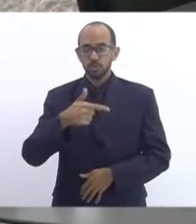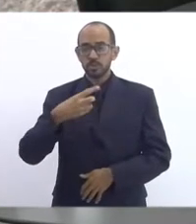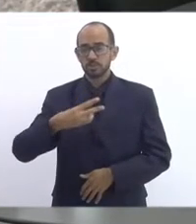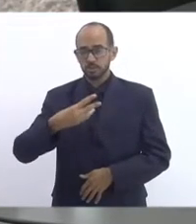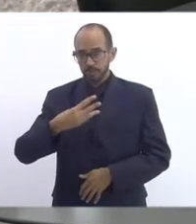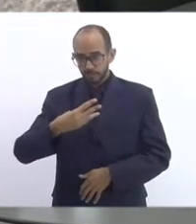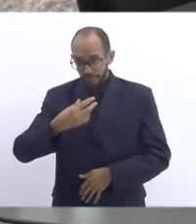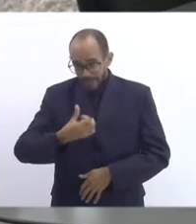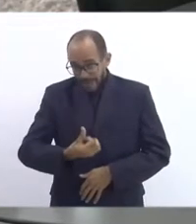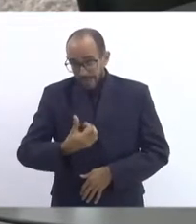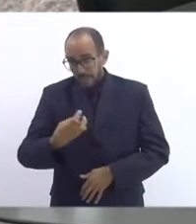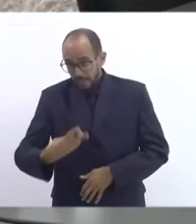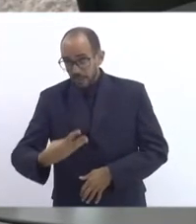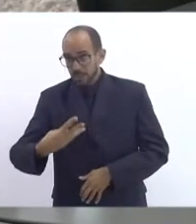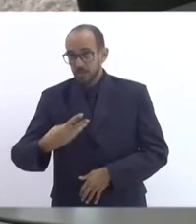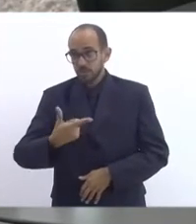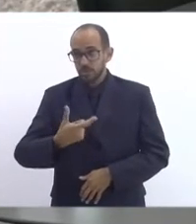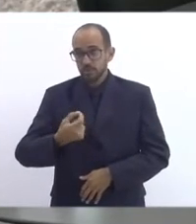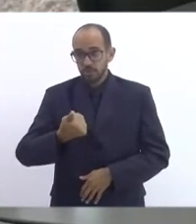1263-2019.